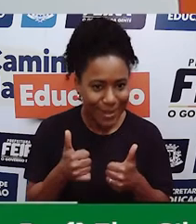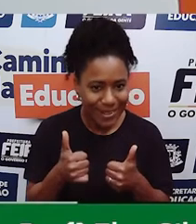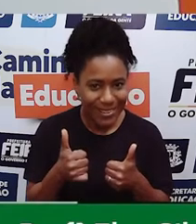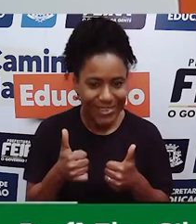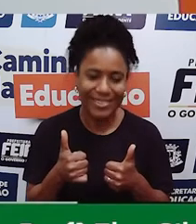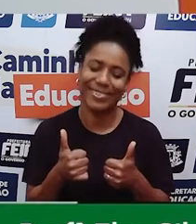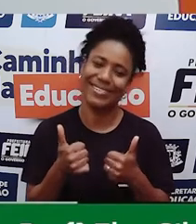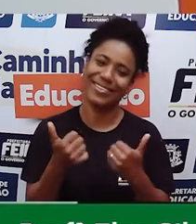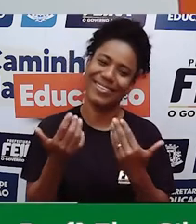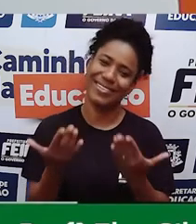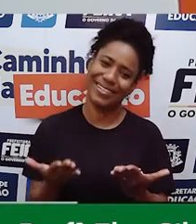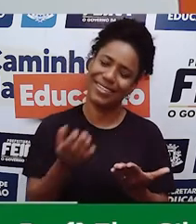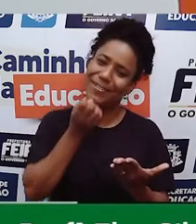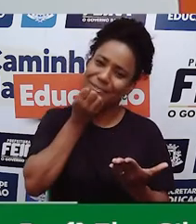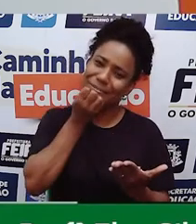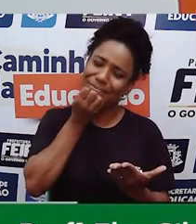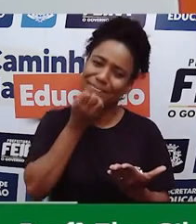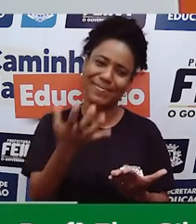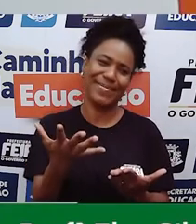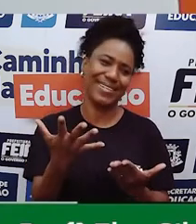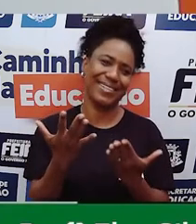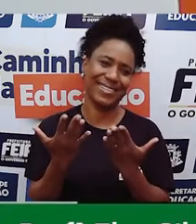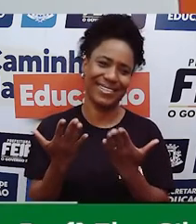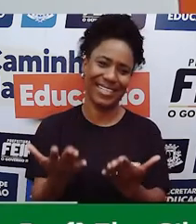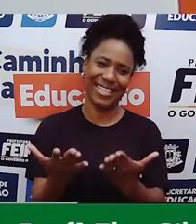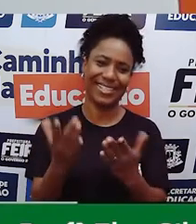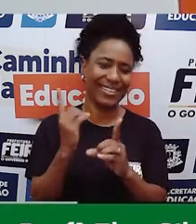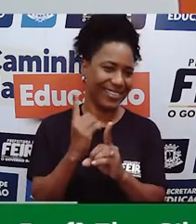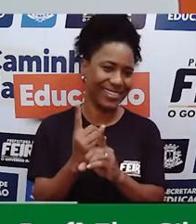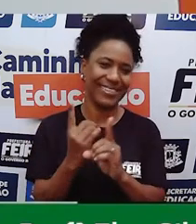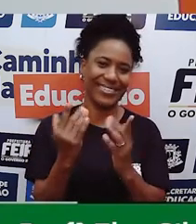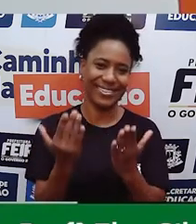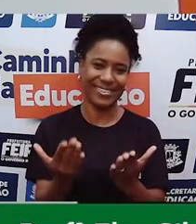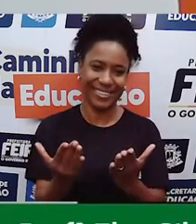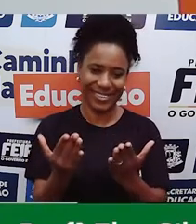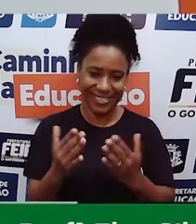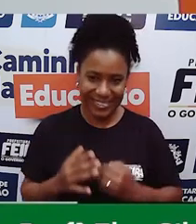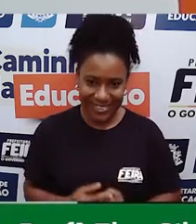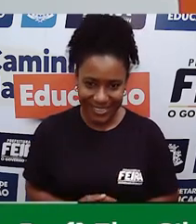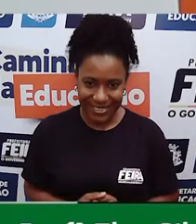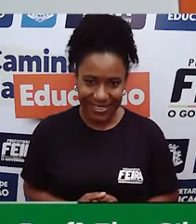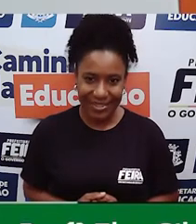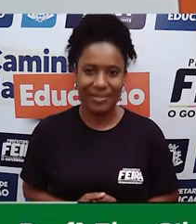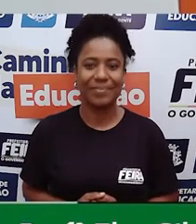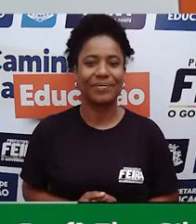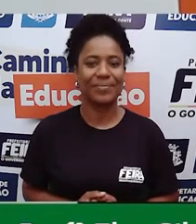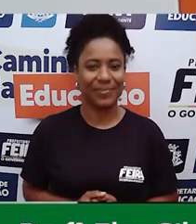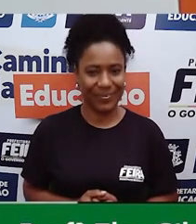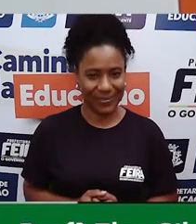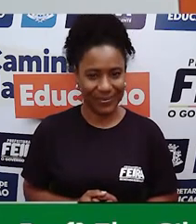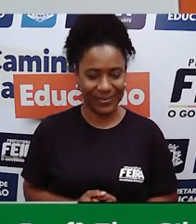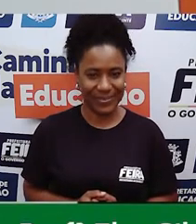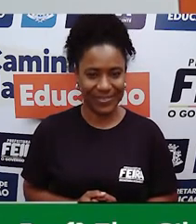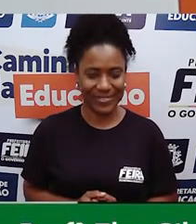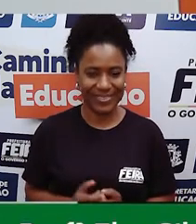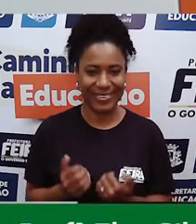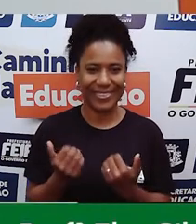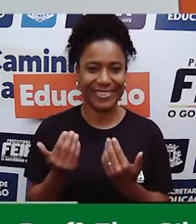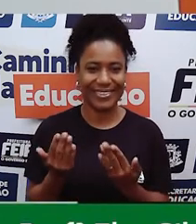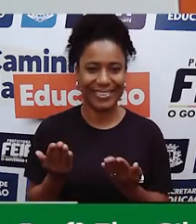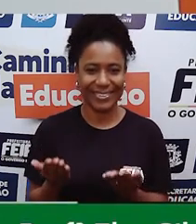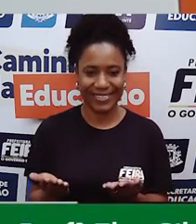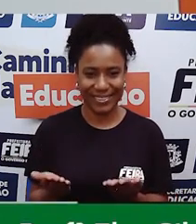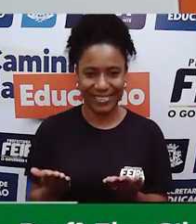Hope or very well eu espero que vocês estejam muito né welcam to our english